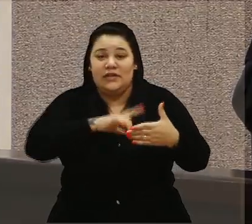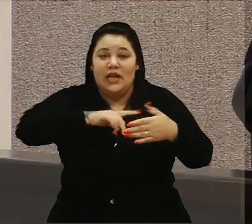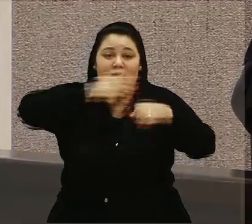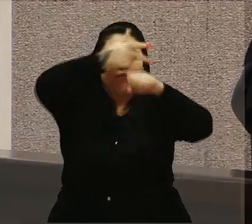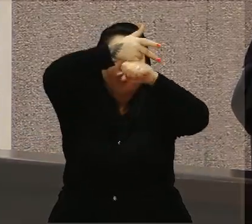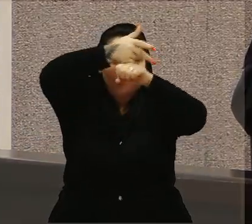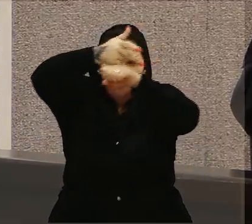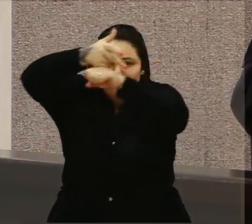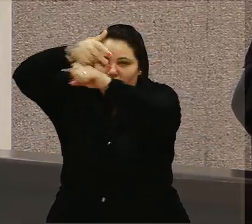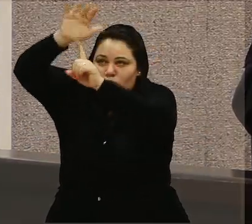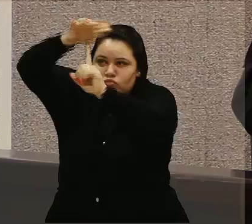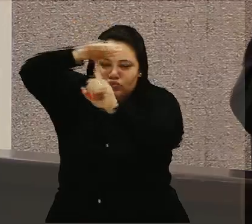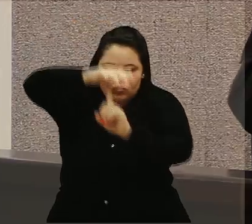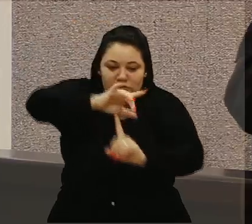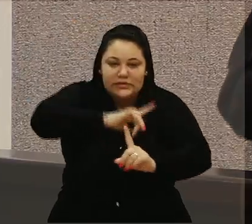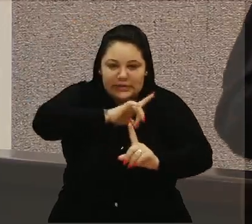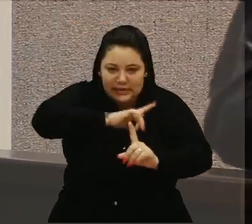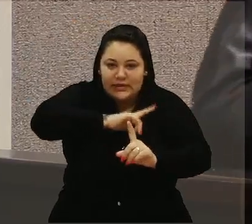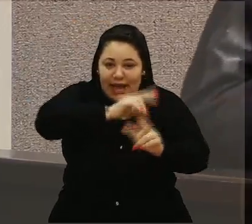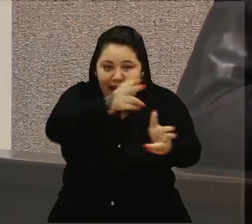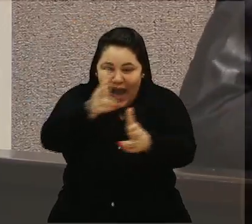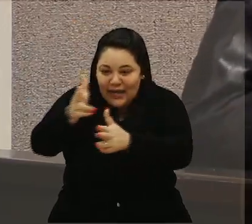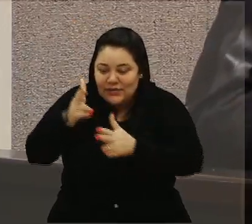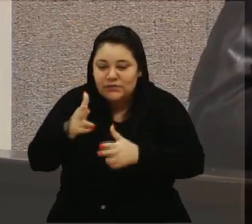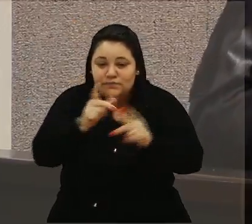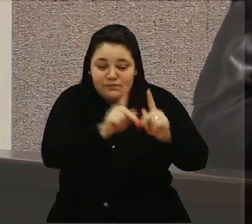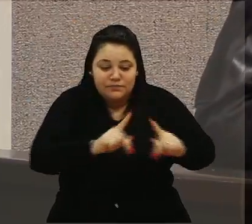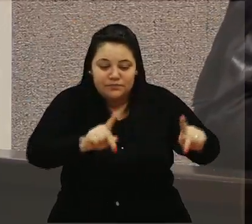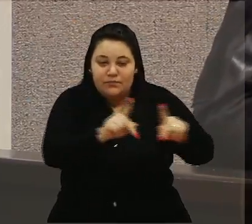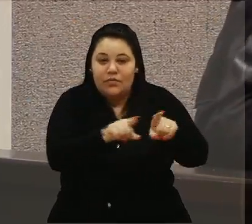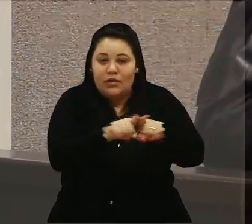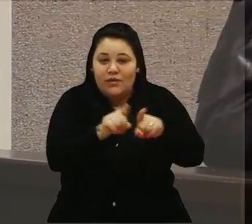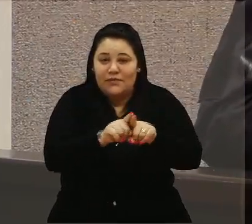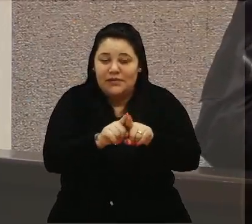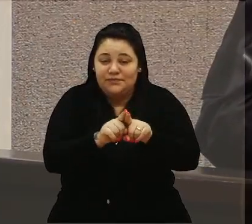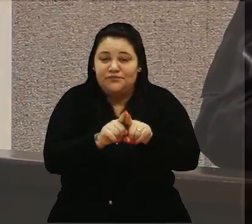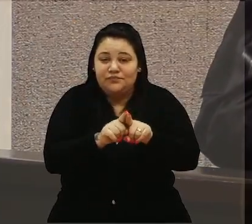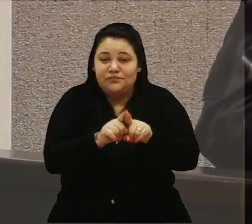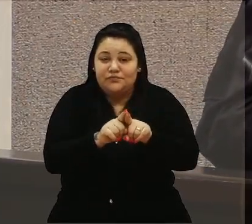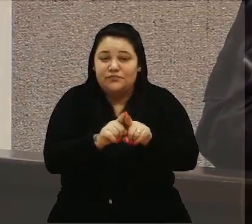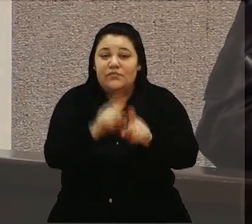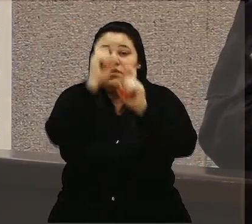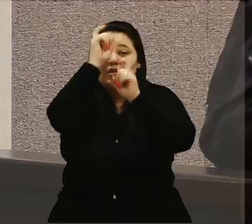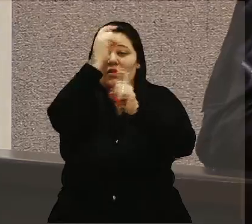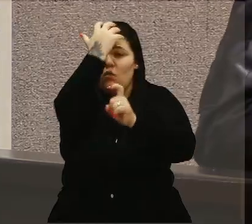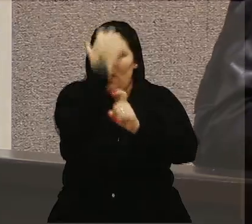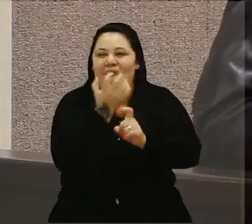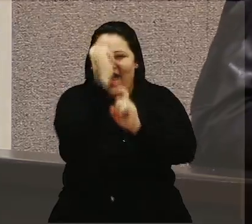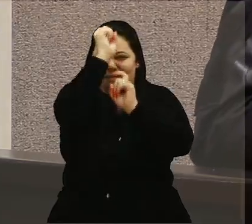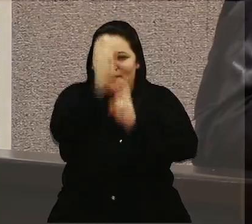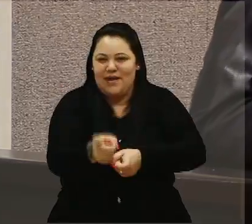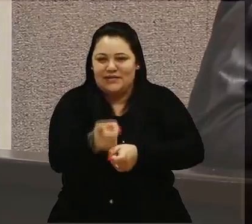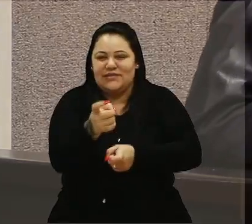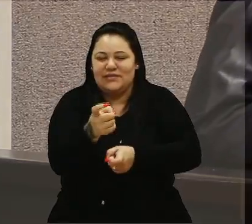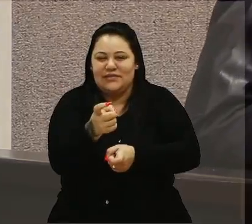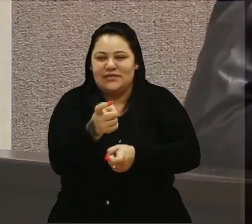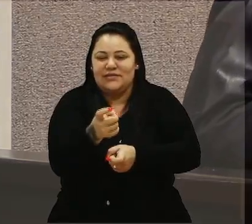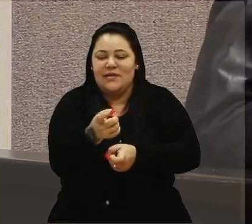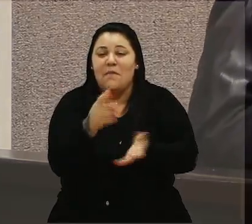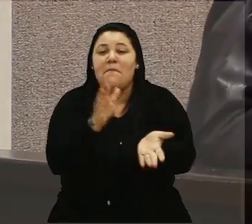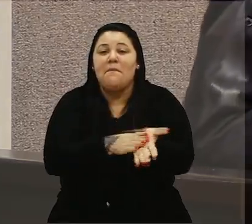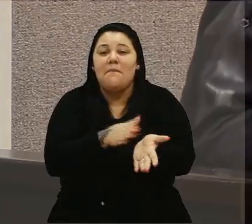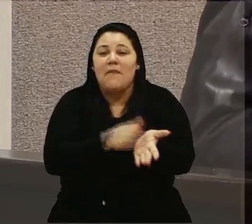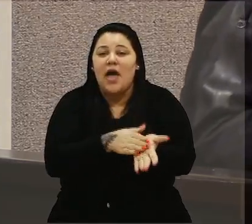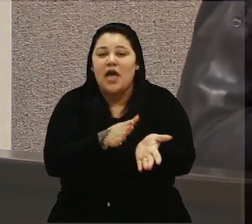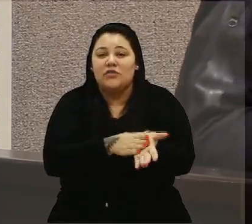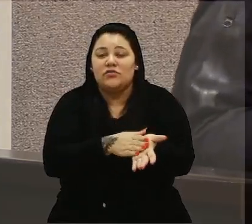tem armamento, no meio de ajuda humanitária o povo, o Hamas pega e vende por milhões para as pessoas que estão lá, é só pesquisar, é só fazer uma pesquisa